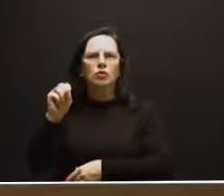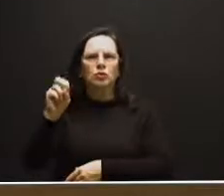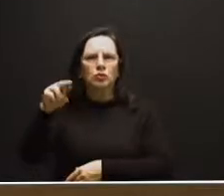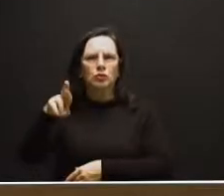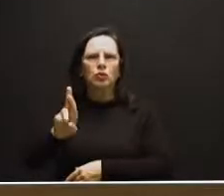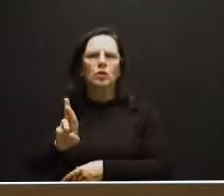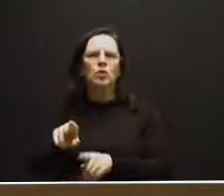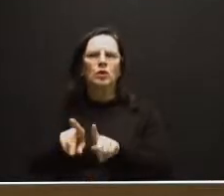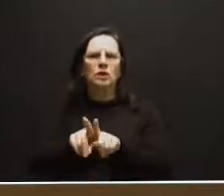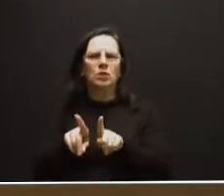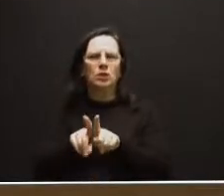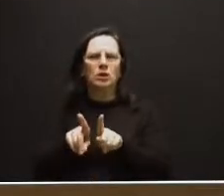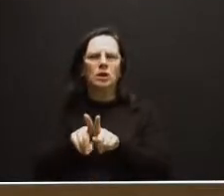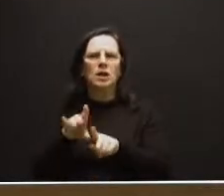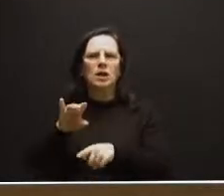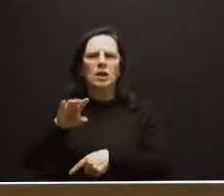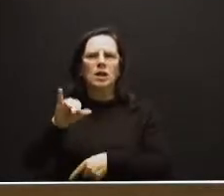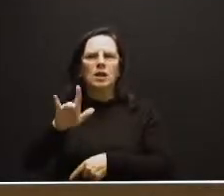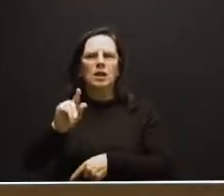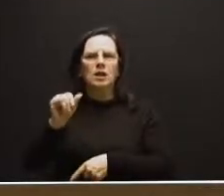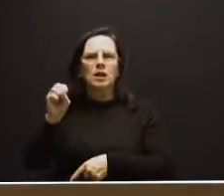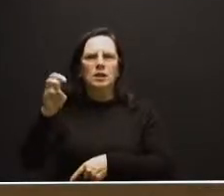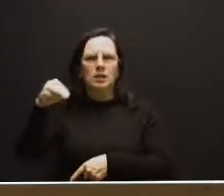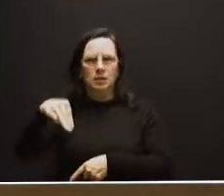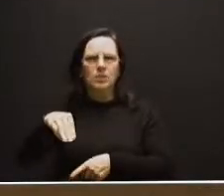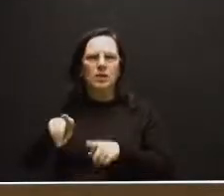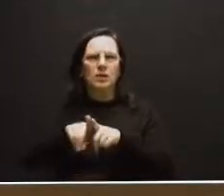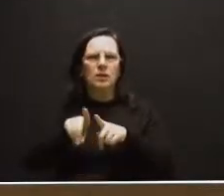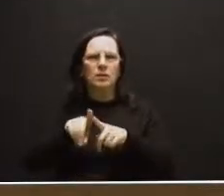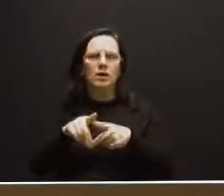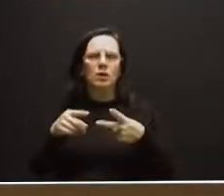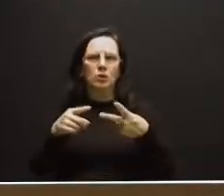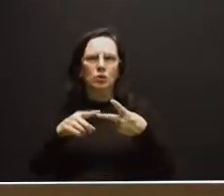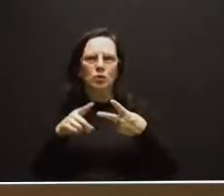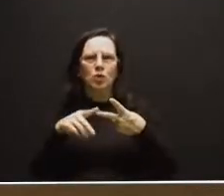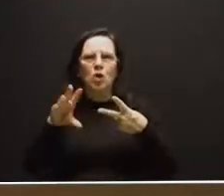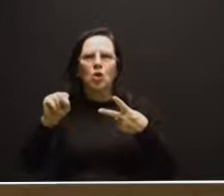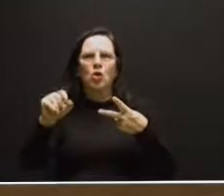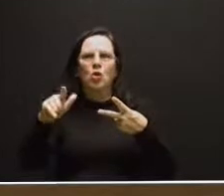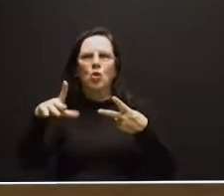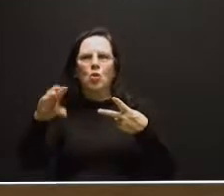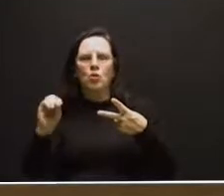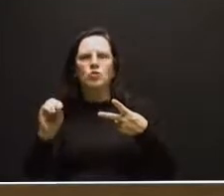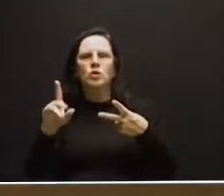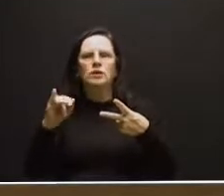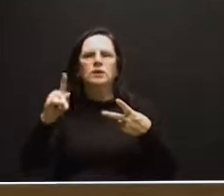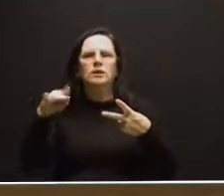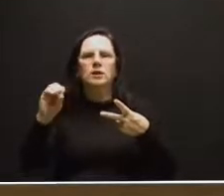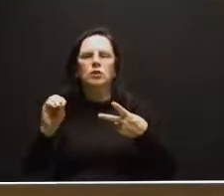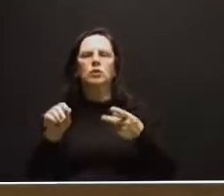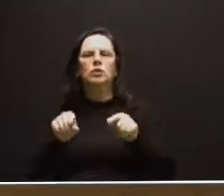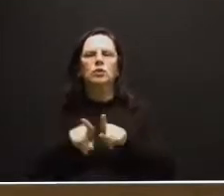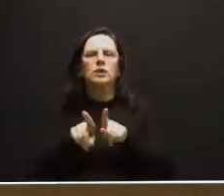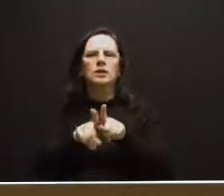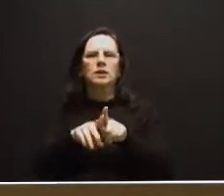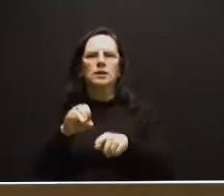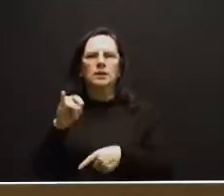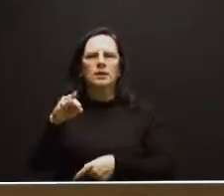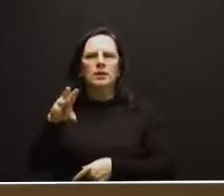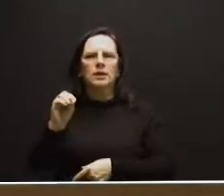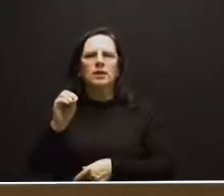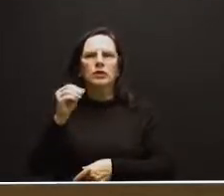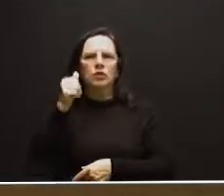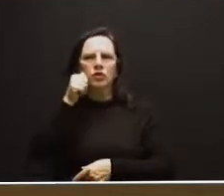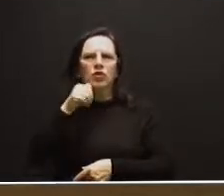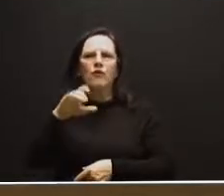interpretada por yasmin matos a segunda posição em solo contemporâneo senhor com em silêncio de flávio